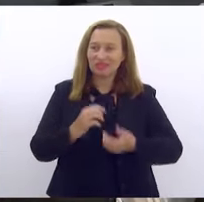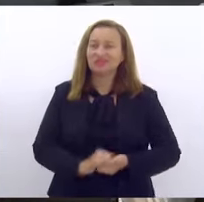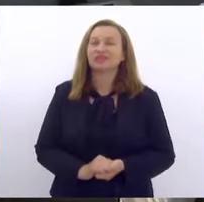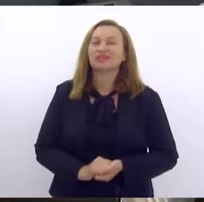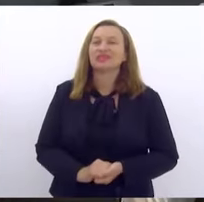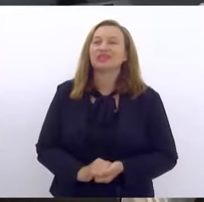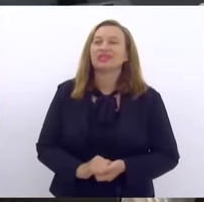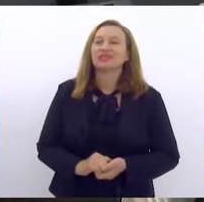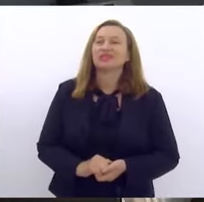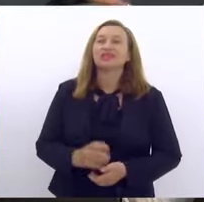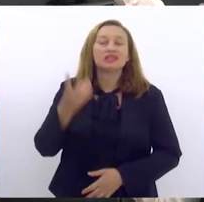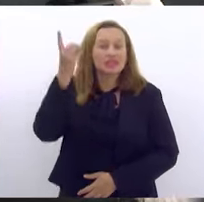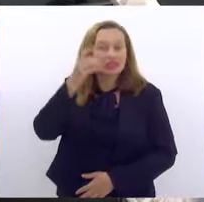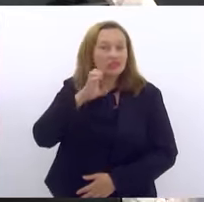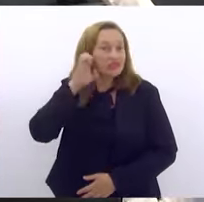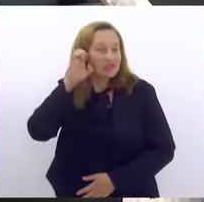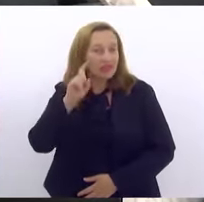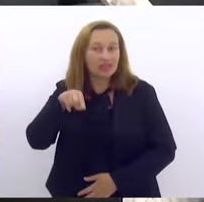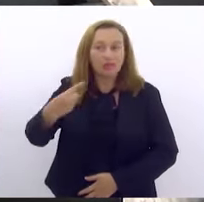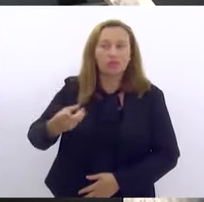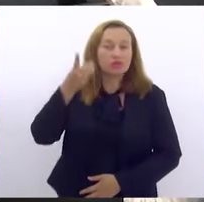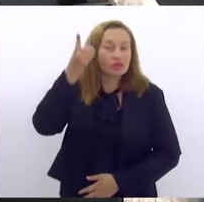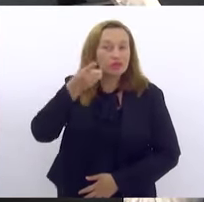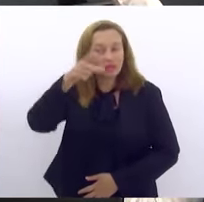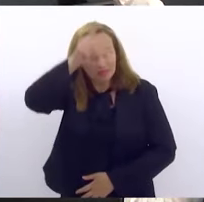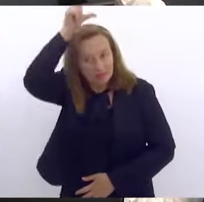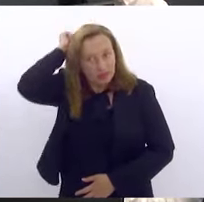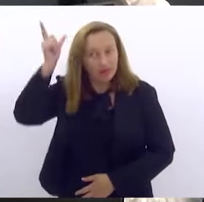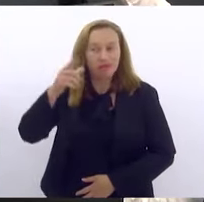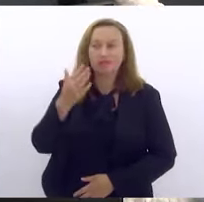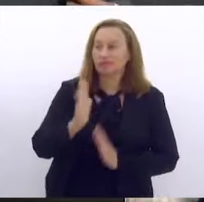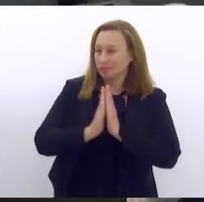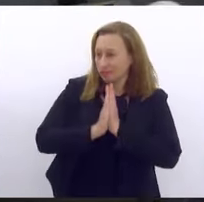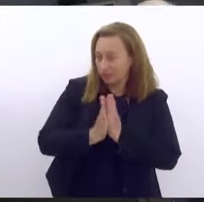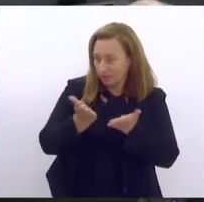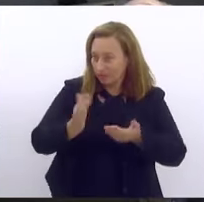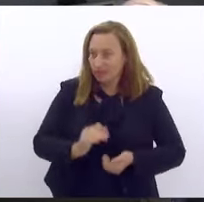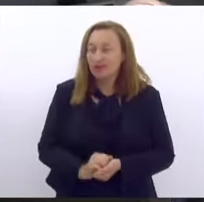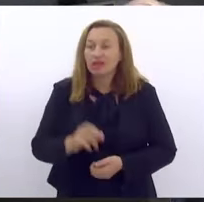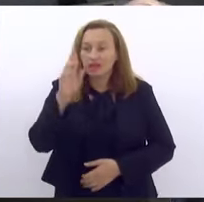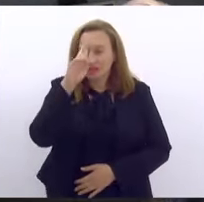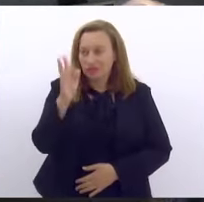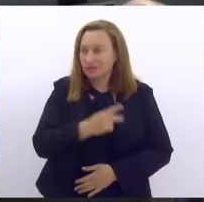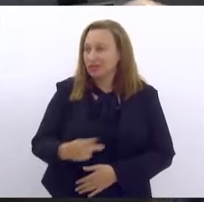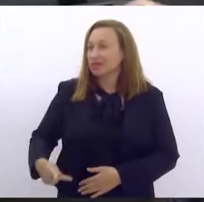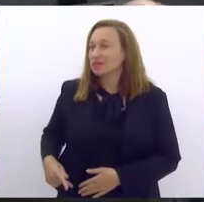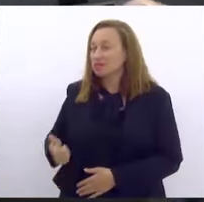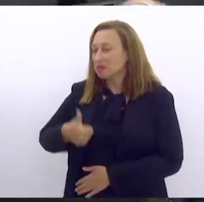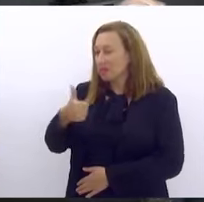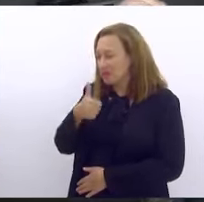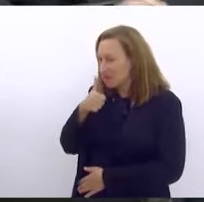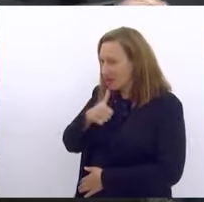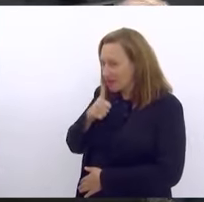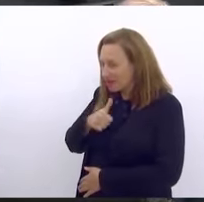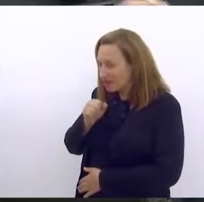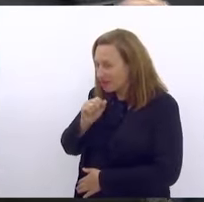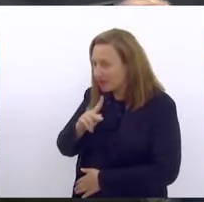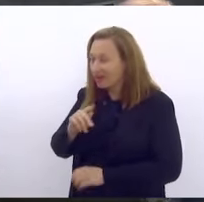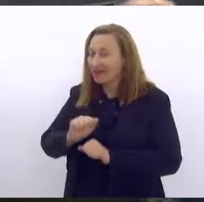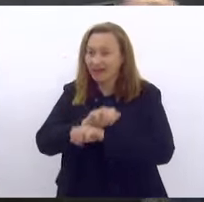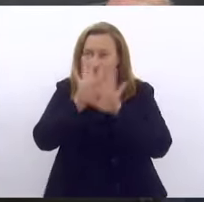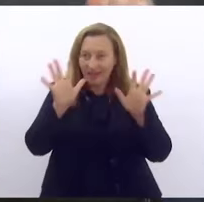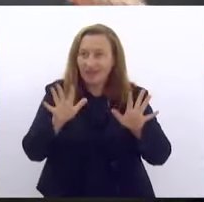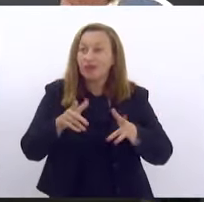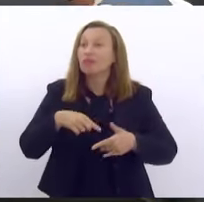senhor presidente. Deputada Érica, em seguida, deputado Luiz Paulo, por favor. Senhor presidente. Primeiras damas, tá, Luiz? Claro, mas quando eu for